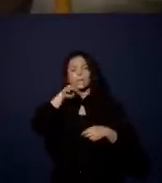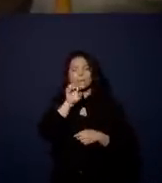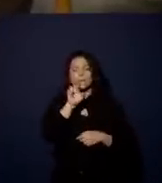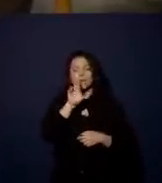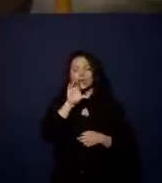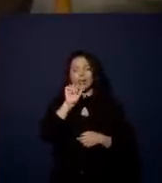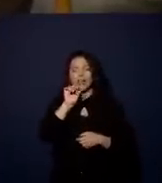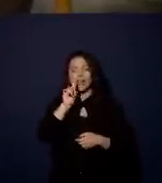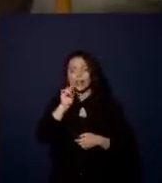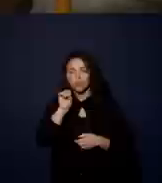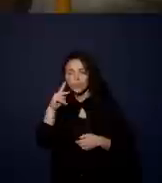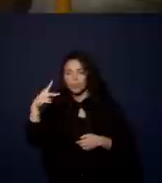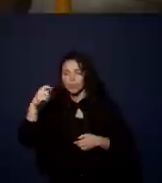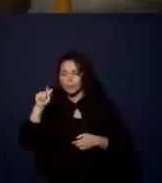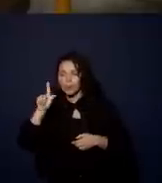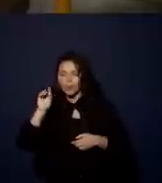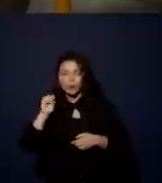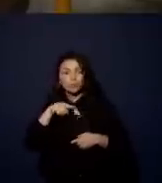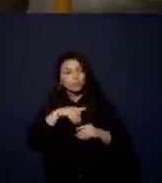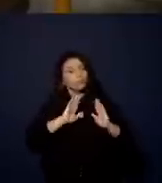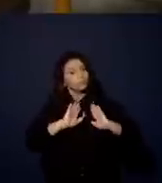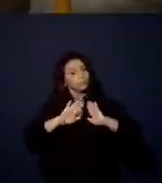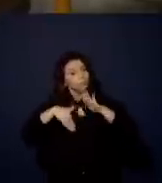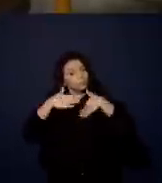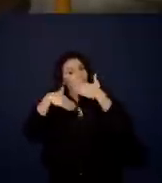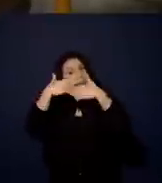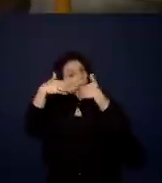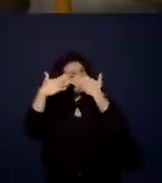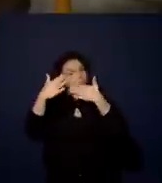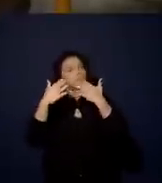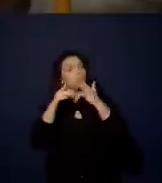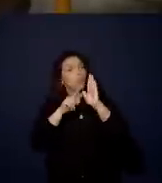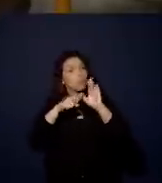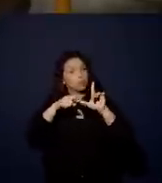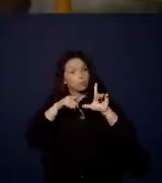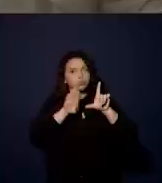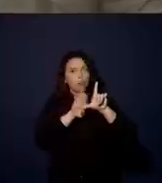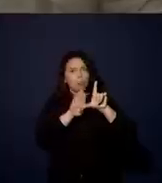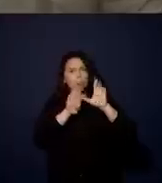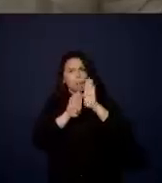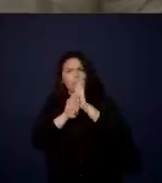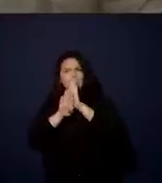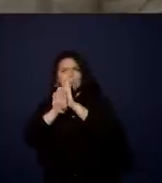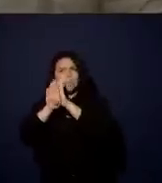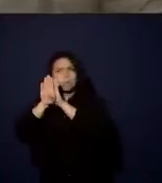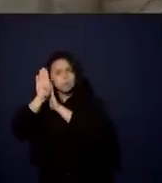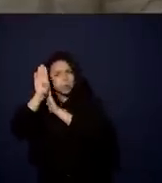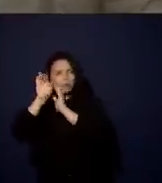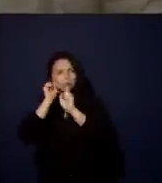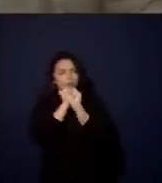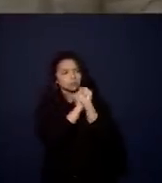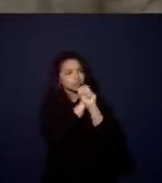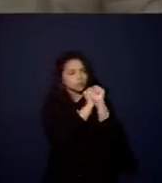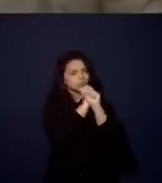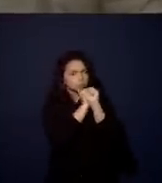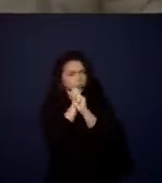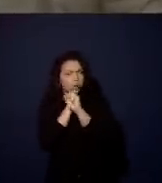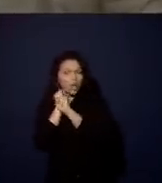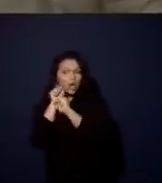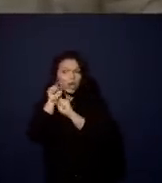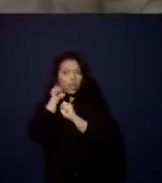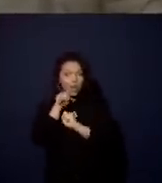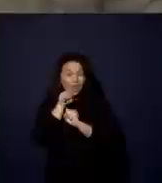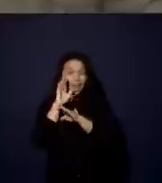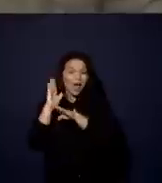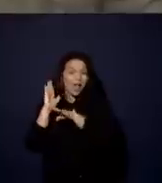também muito com resultados expressivos ao longo do tempo e que contribui diretamente